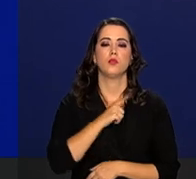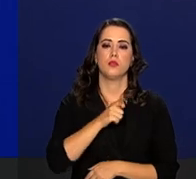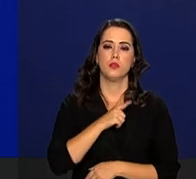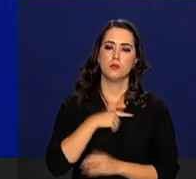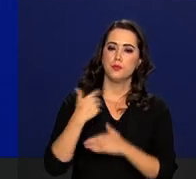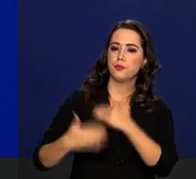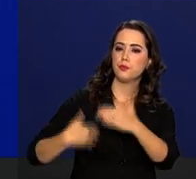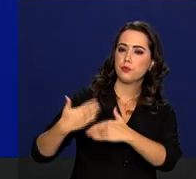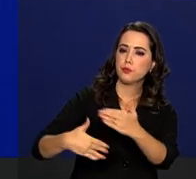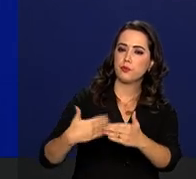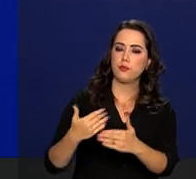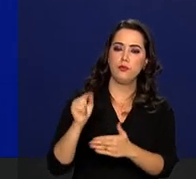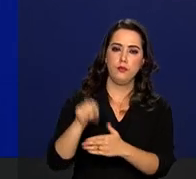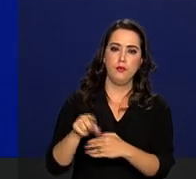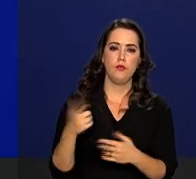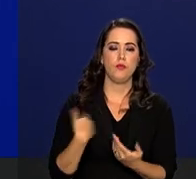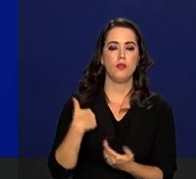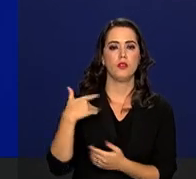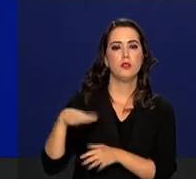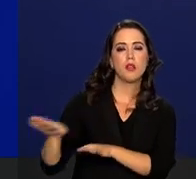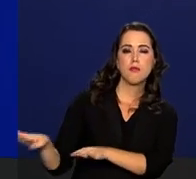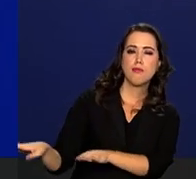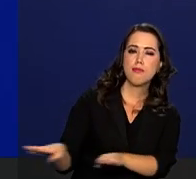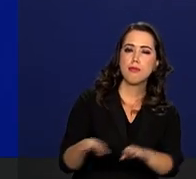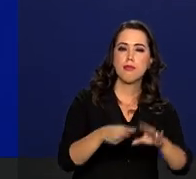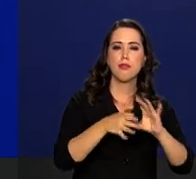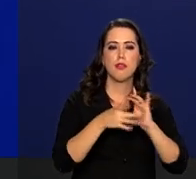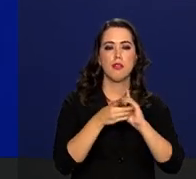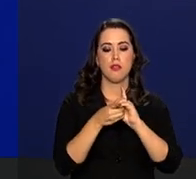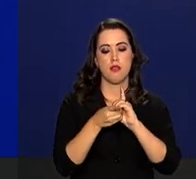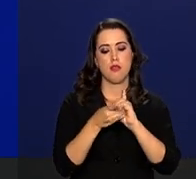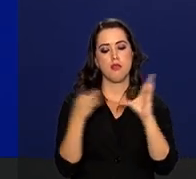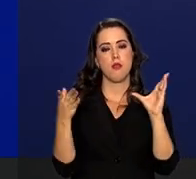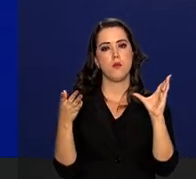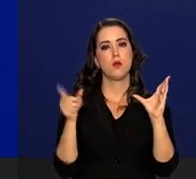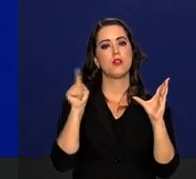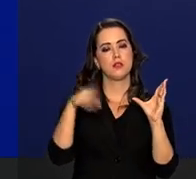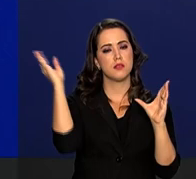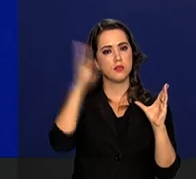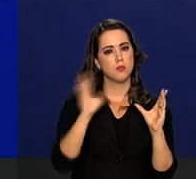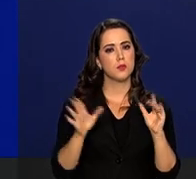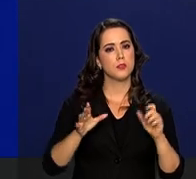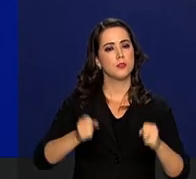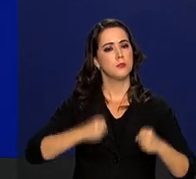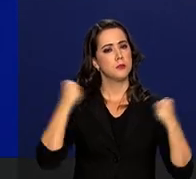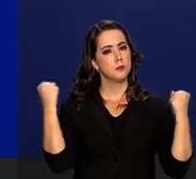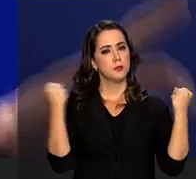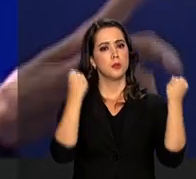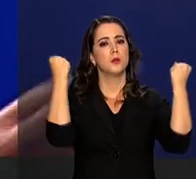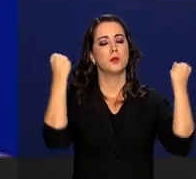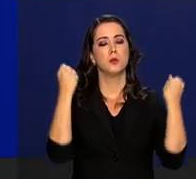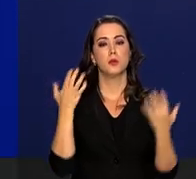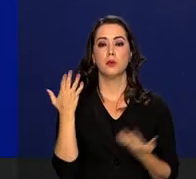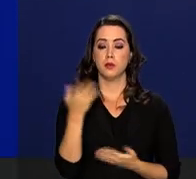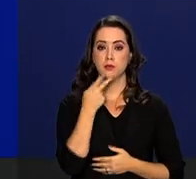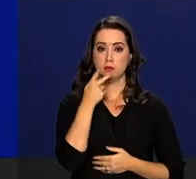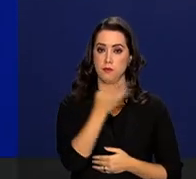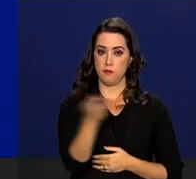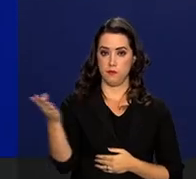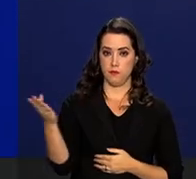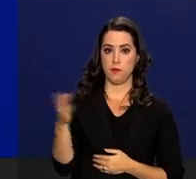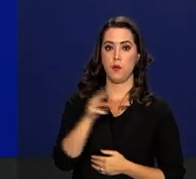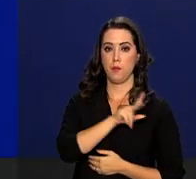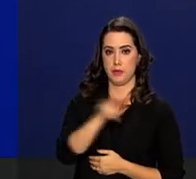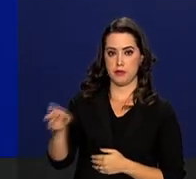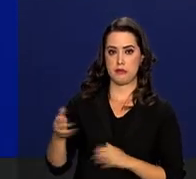praticado nos últimos tempos a democracia brasileira com uma vibração extraordinária. Quando o Rodrigo Maia se